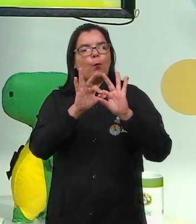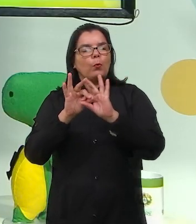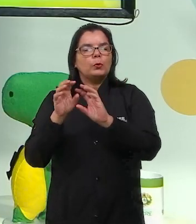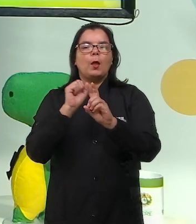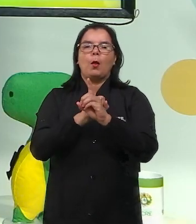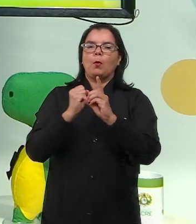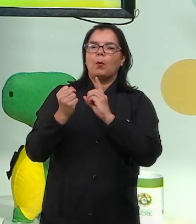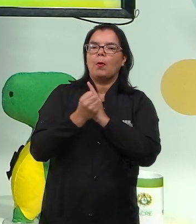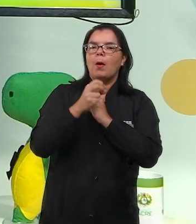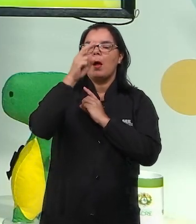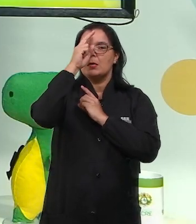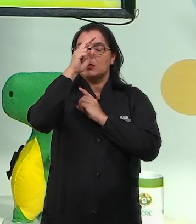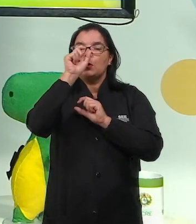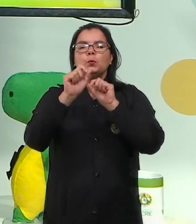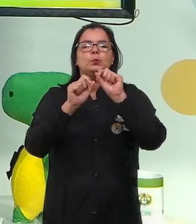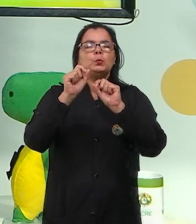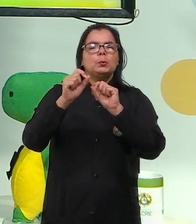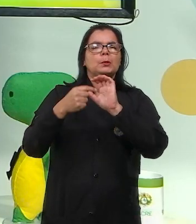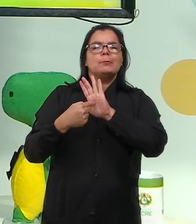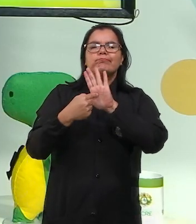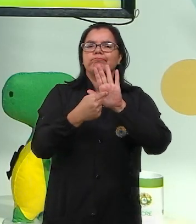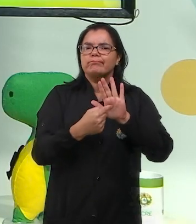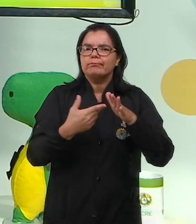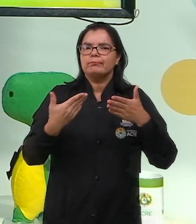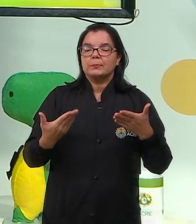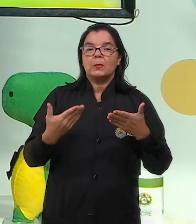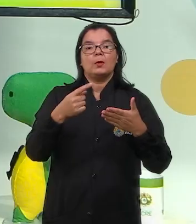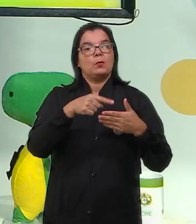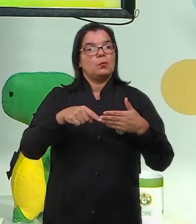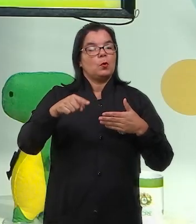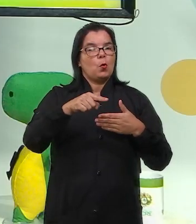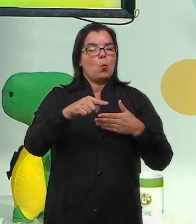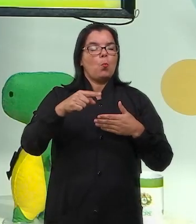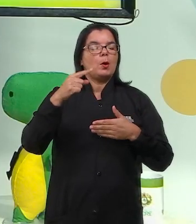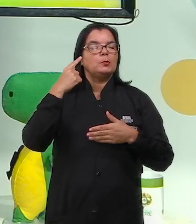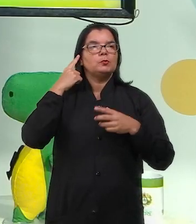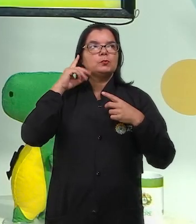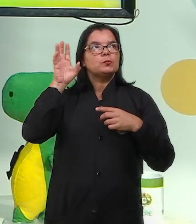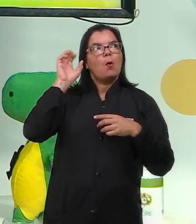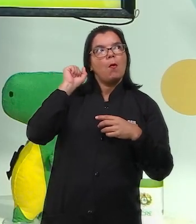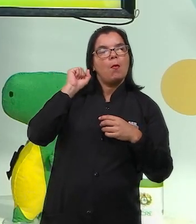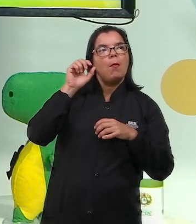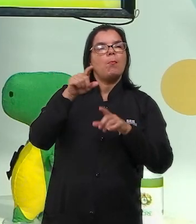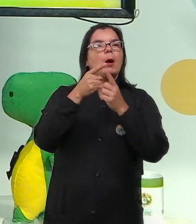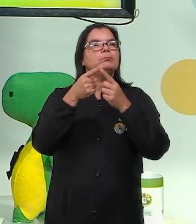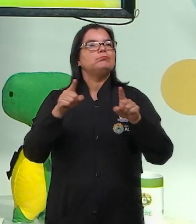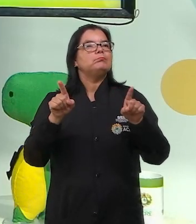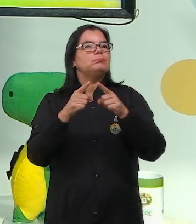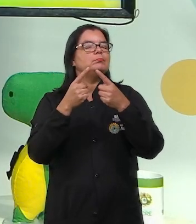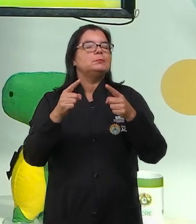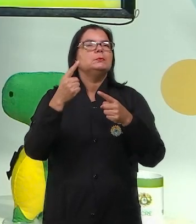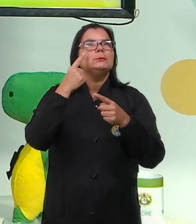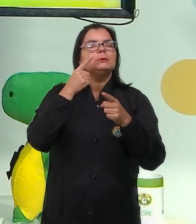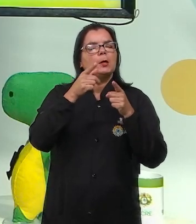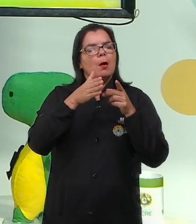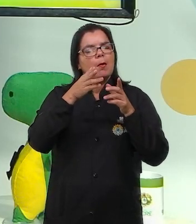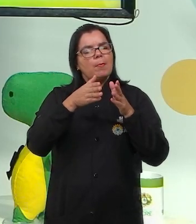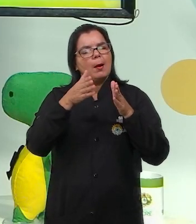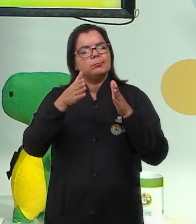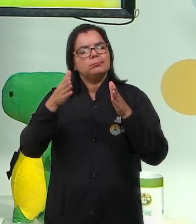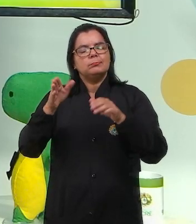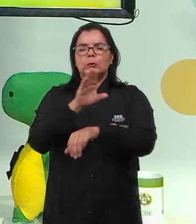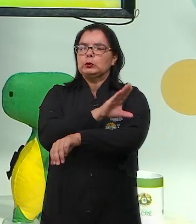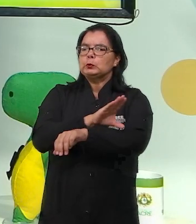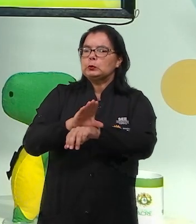social, histórico, o que é que o filme quer dizer. Quando você escuta uma música, você vai analisando também esse repertório cultural, o que é